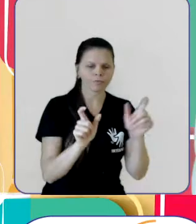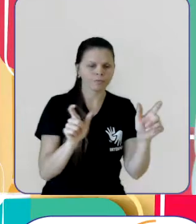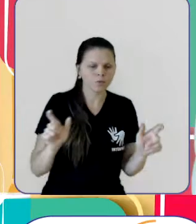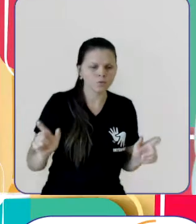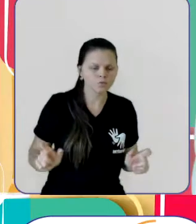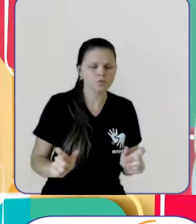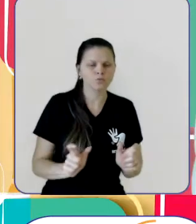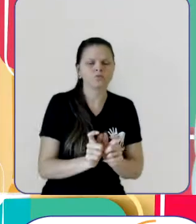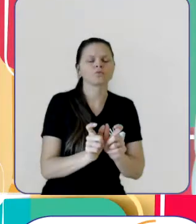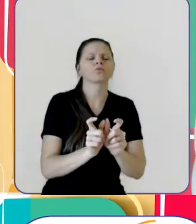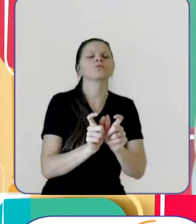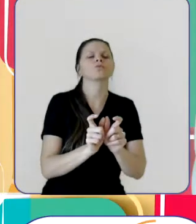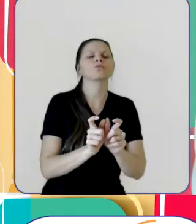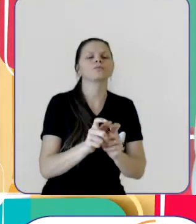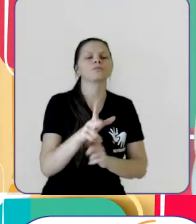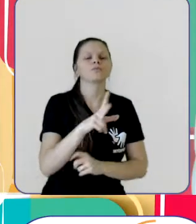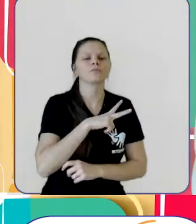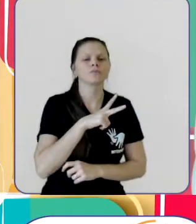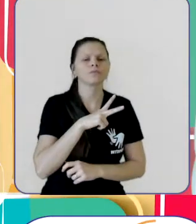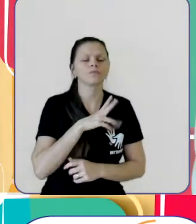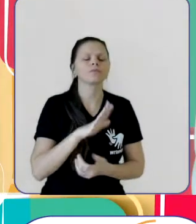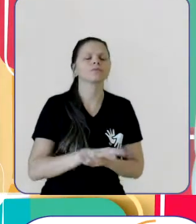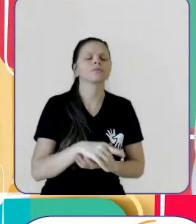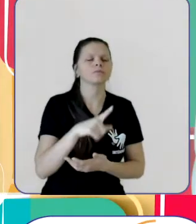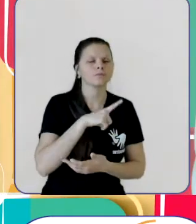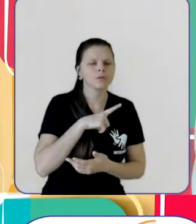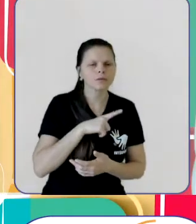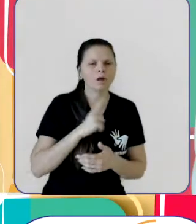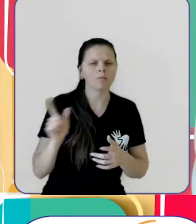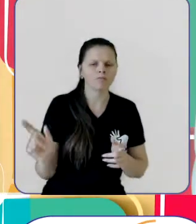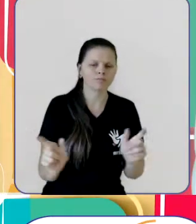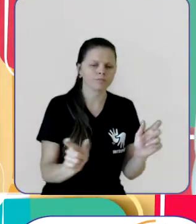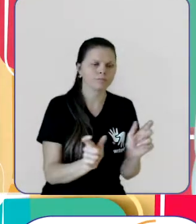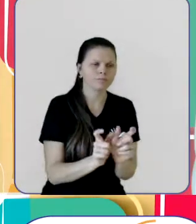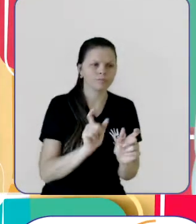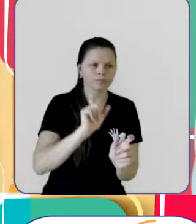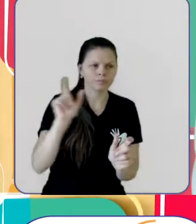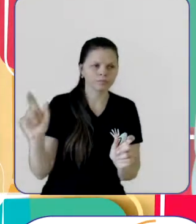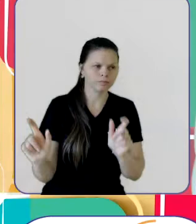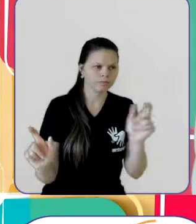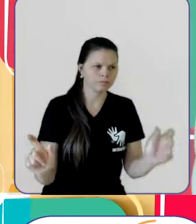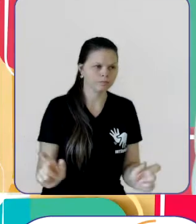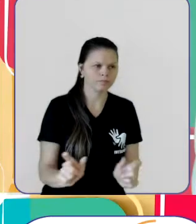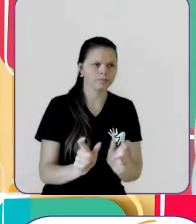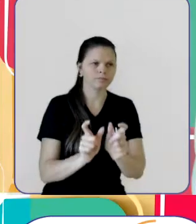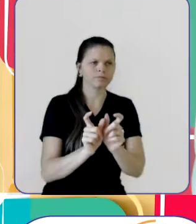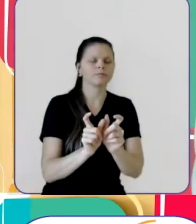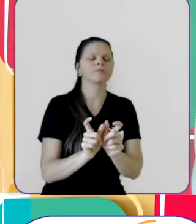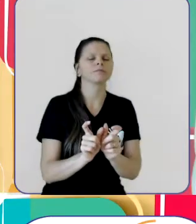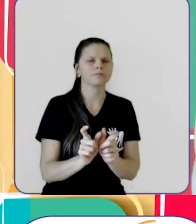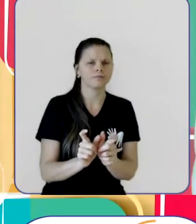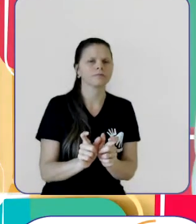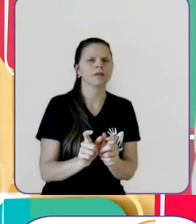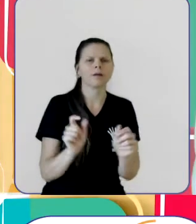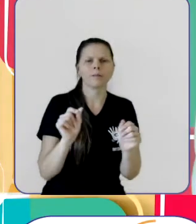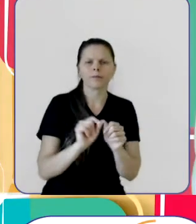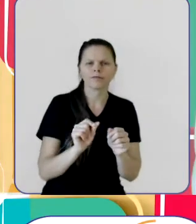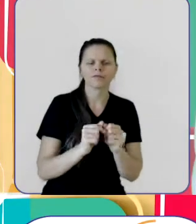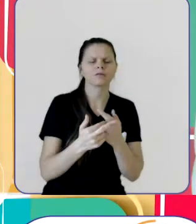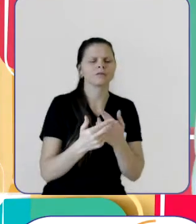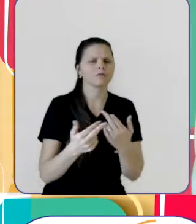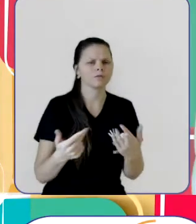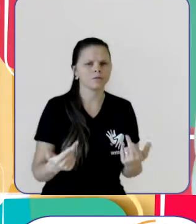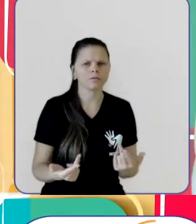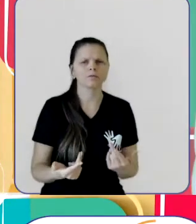privadas, não todas, é claro, mas existe essa parceria com outras redes privadas para fazer determinados procedimentos que não